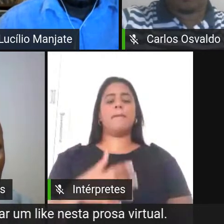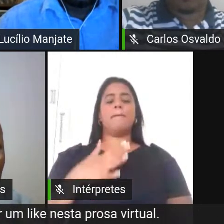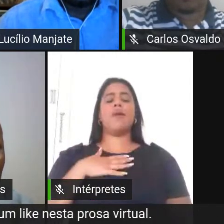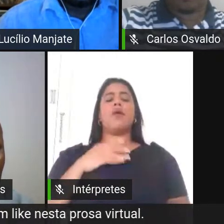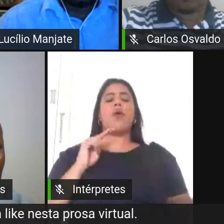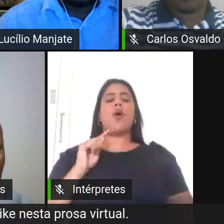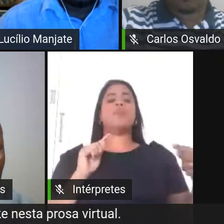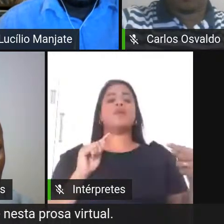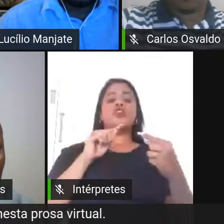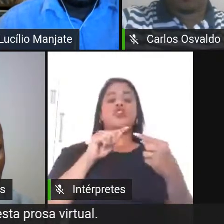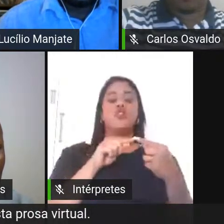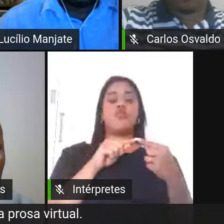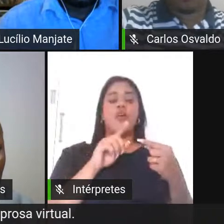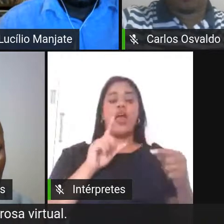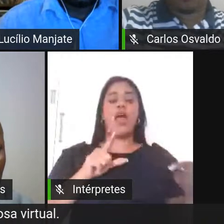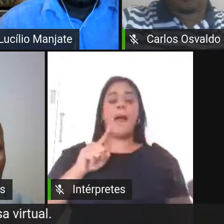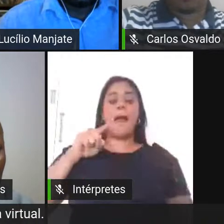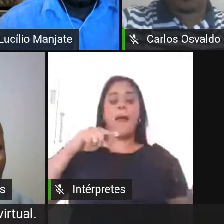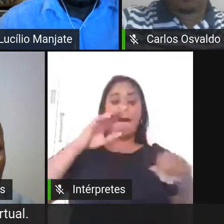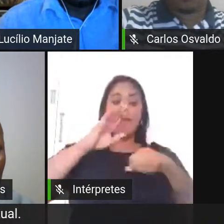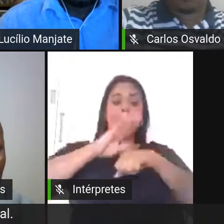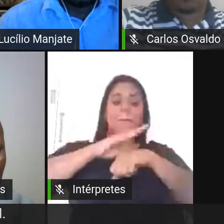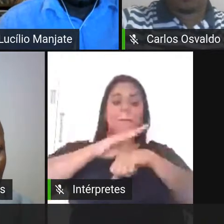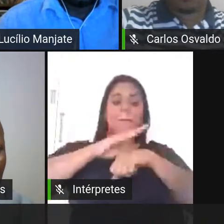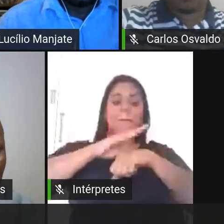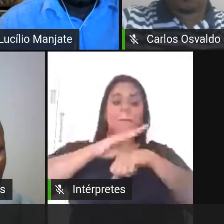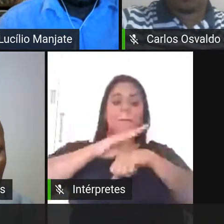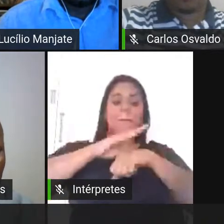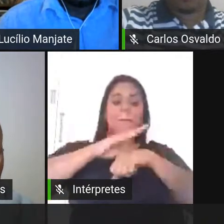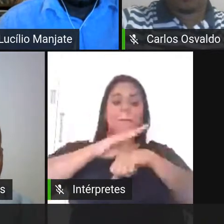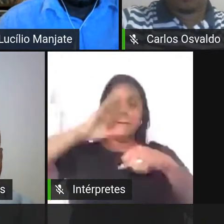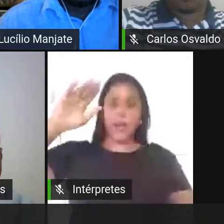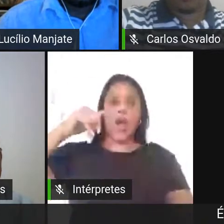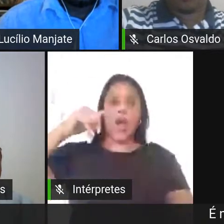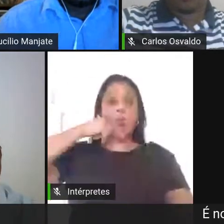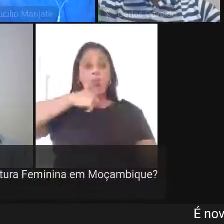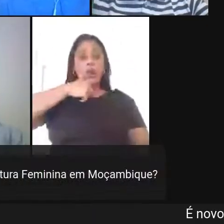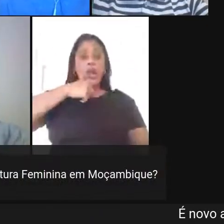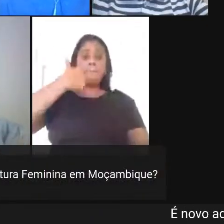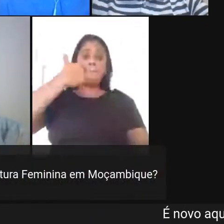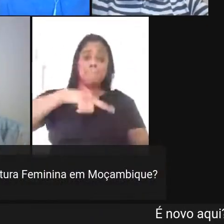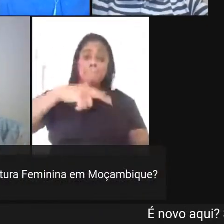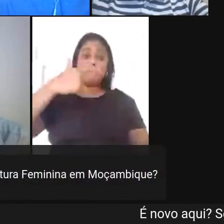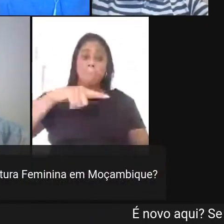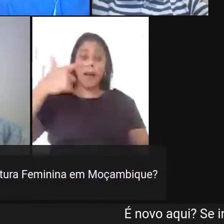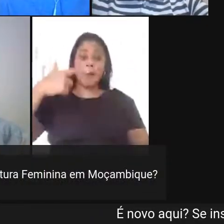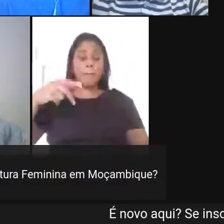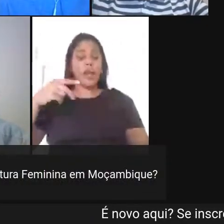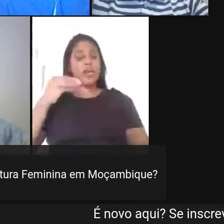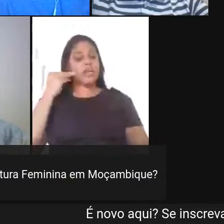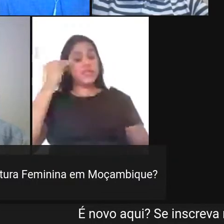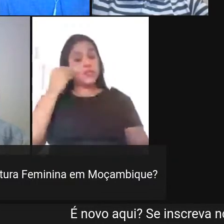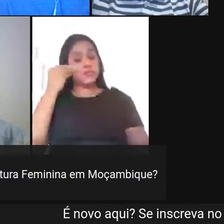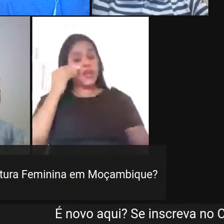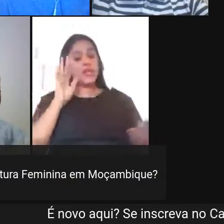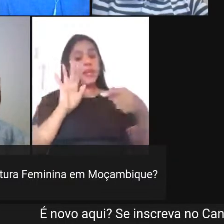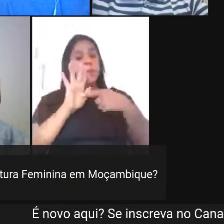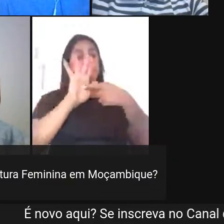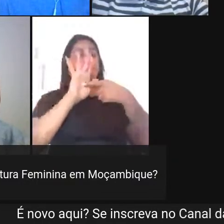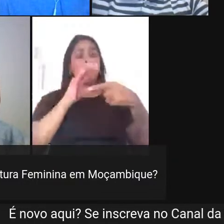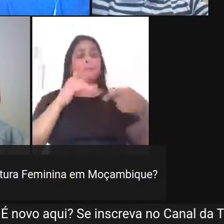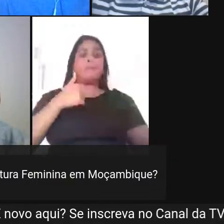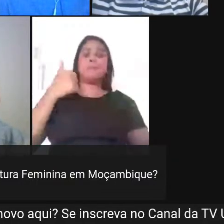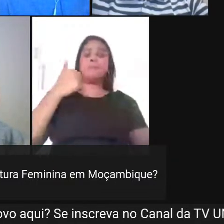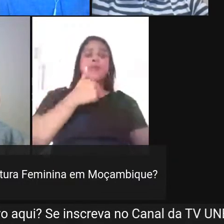ideias, as minhas experiências, as minhas emoções como prioridade na escrita, quando eu produzo o que quer que seja.